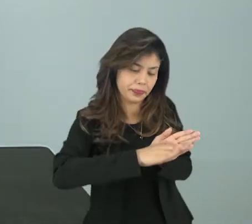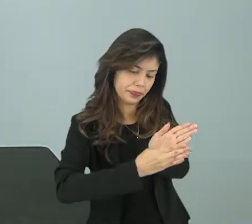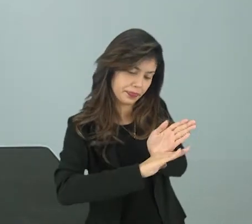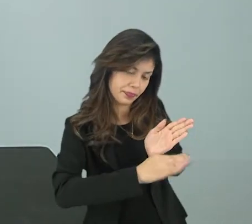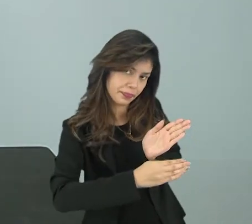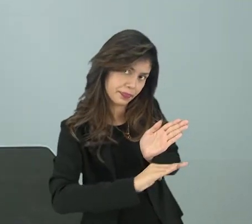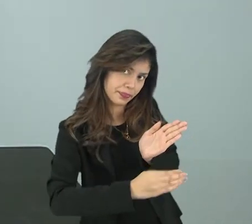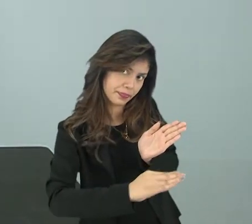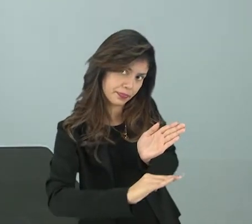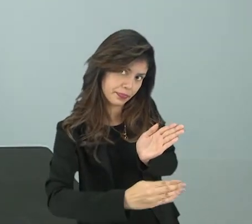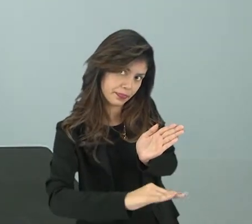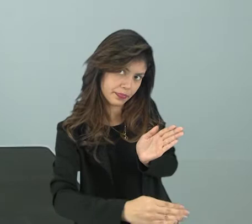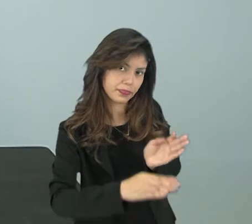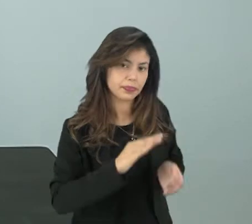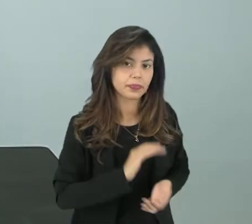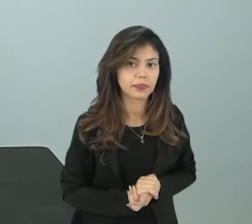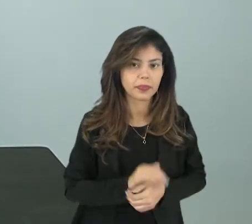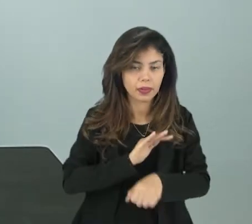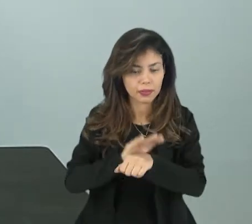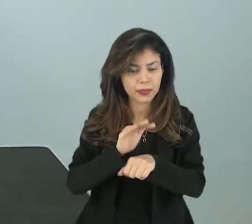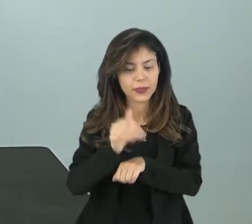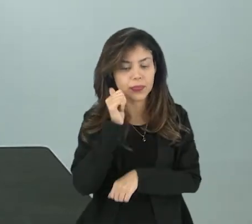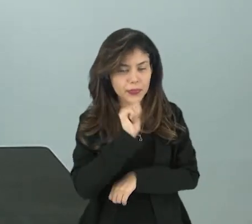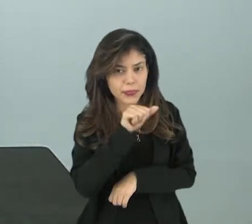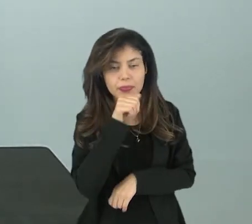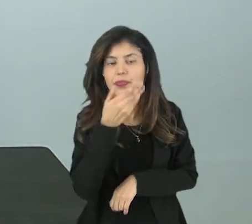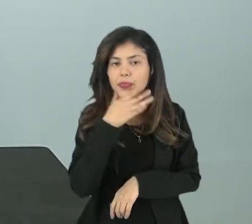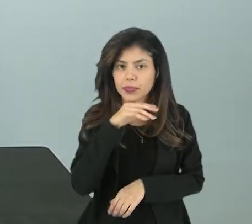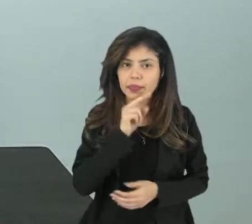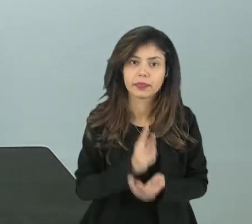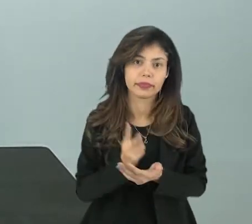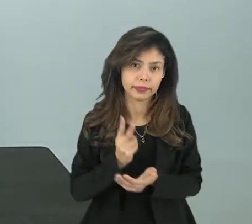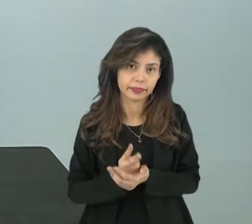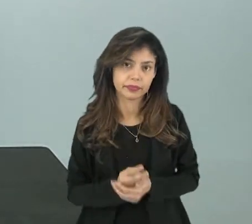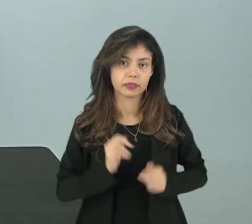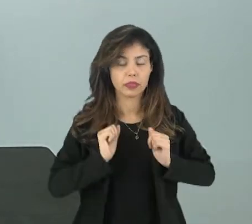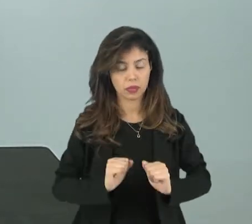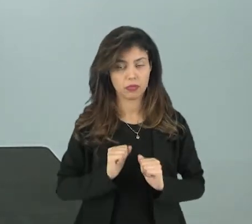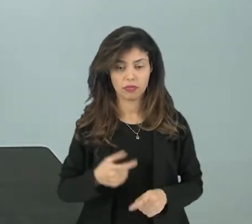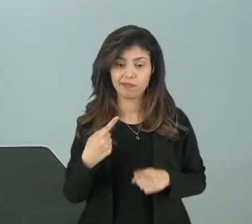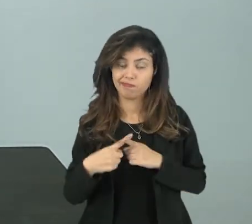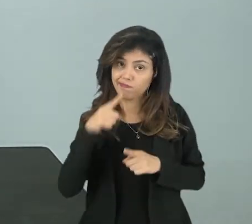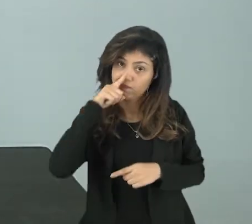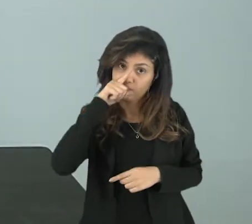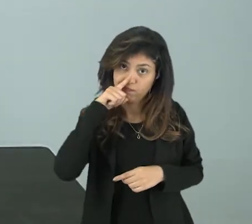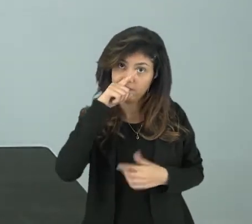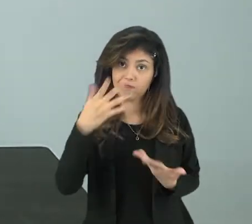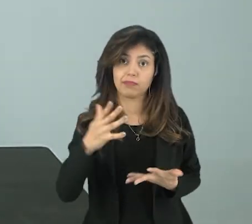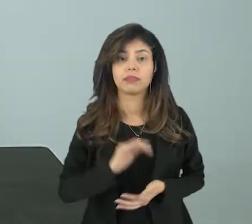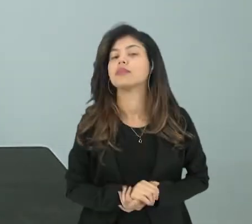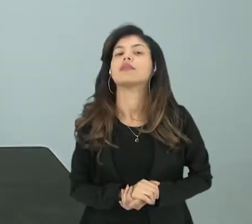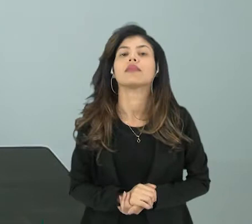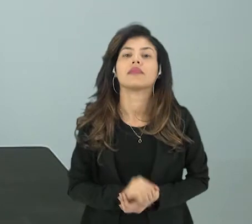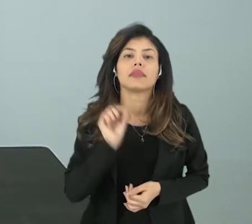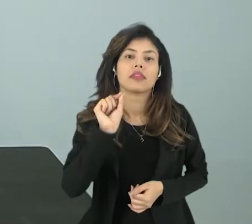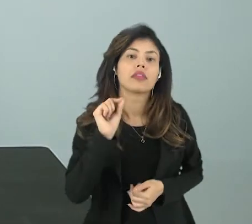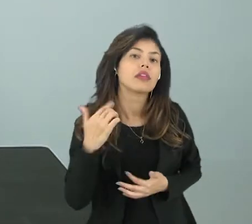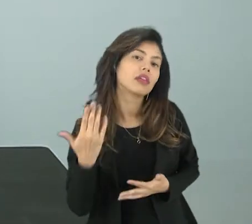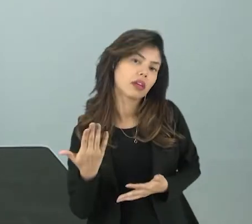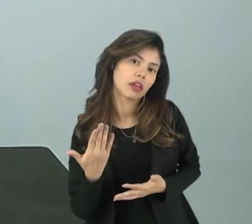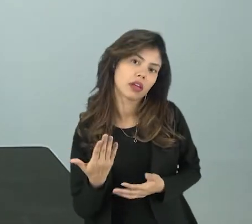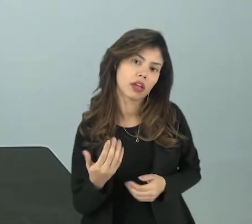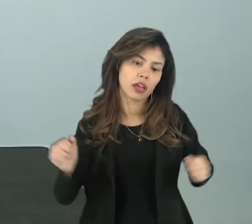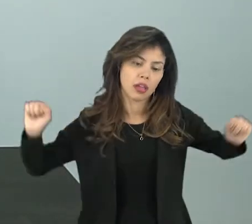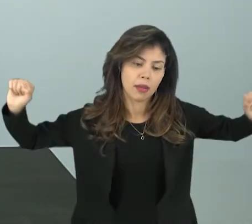pessoas até descem um pouquinho, com a ajuda do papai, da mamãe sempre, porque pode ser perigoso. Aqui dali foi o quê? Fizeram